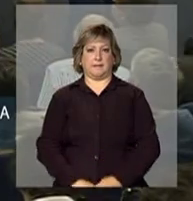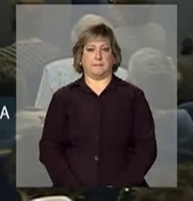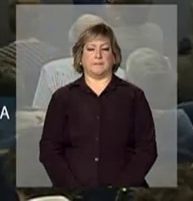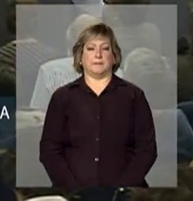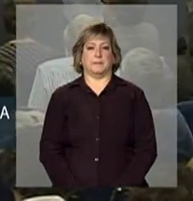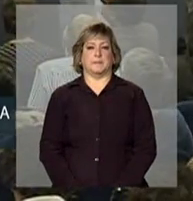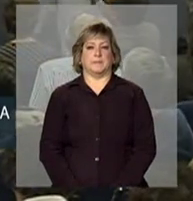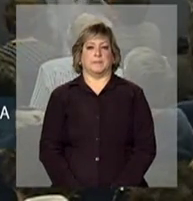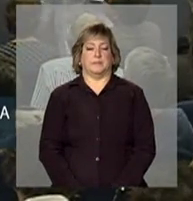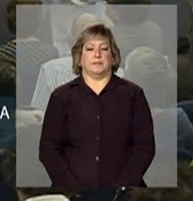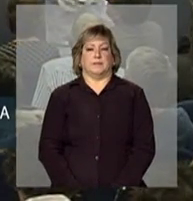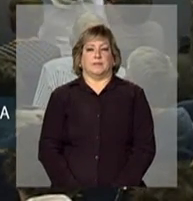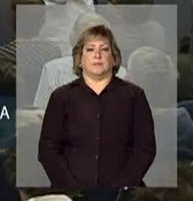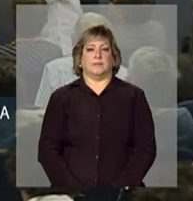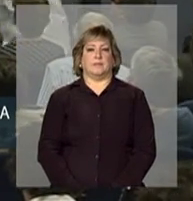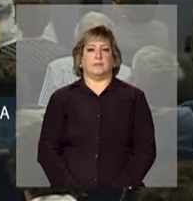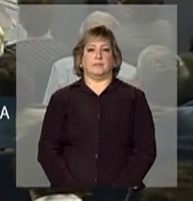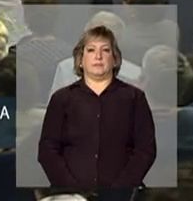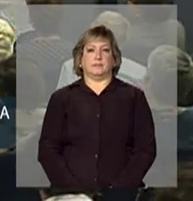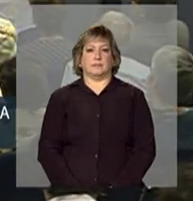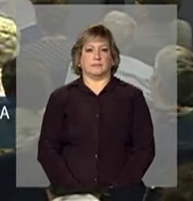Bom, agora...